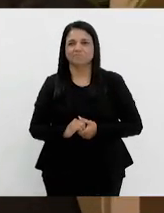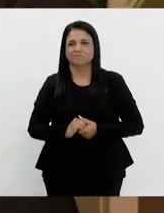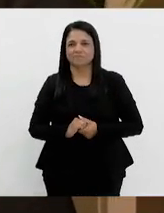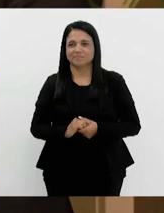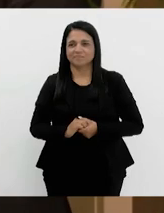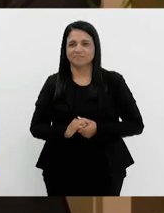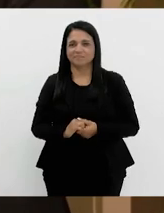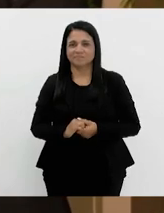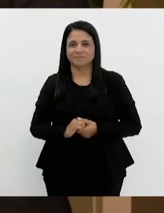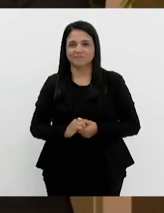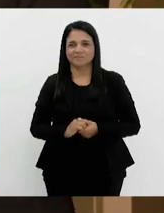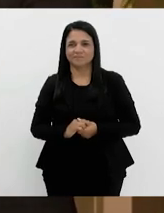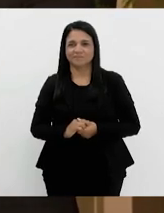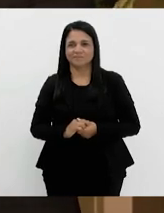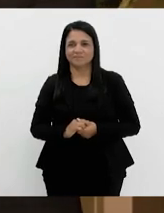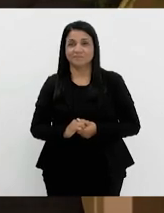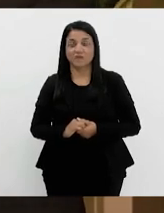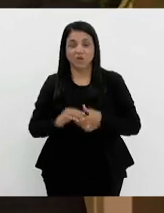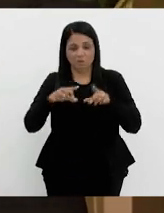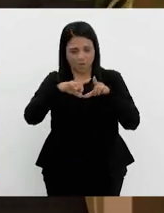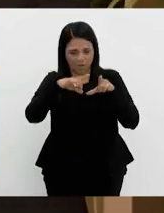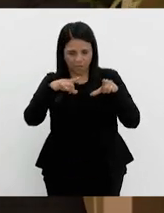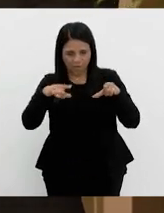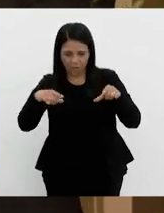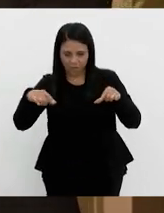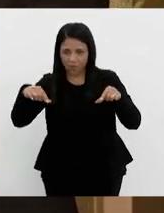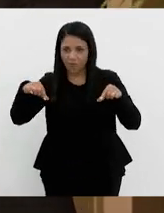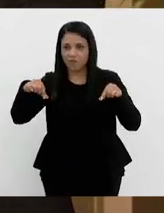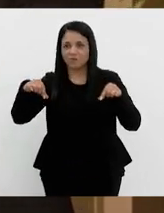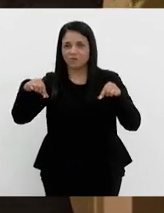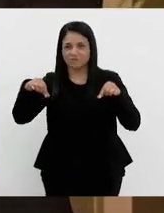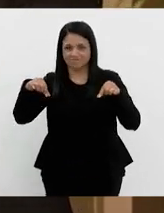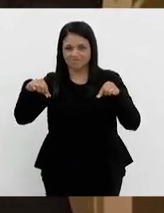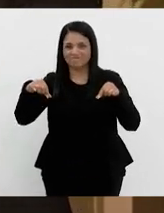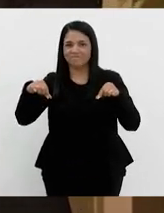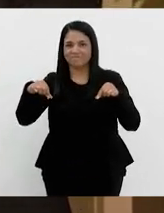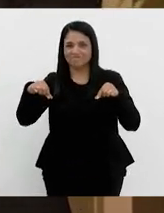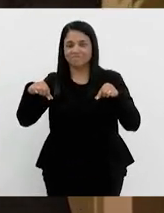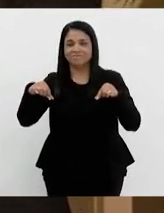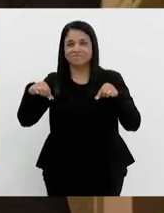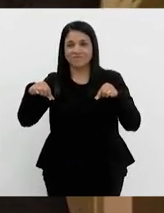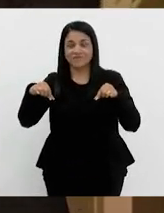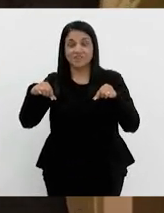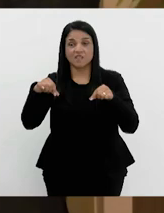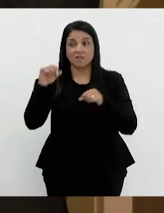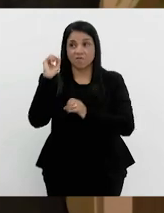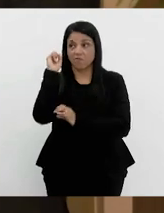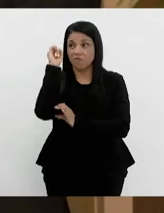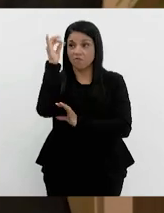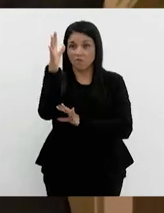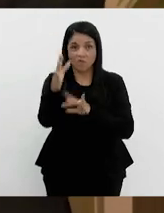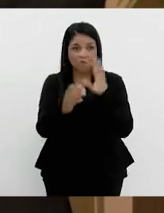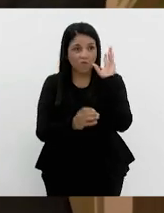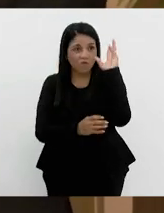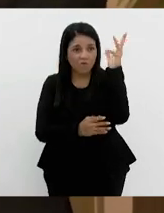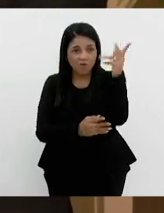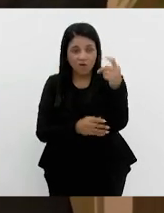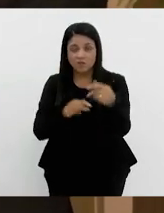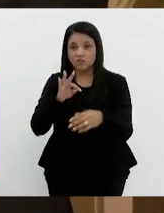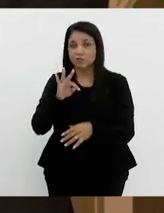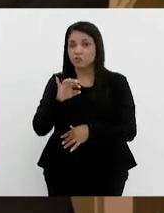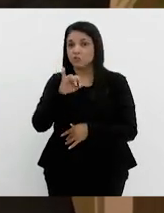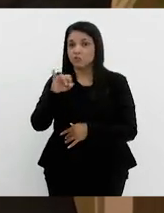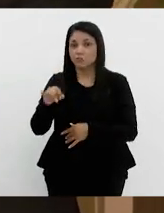favor sim essa folha mais uma vez já mencionei mas só para Recordar essa folha é retirada da floresta Tijuca onde temos o nosso